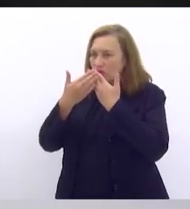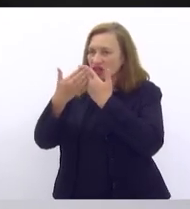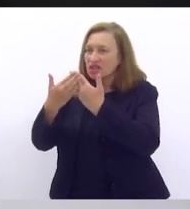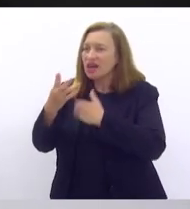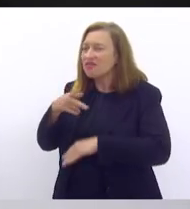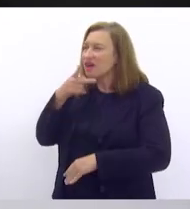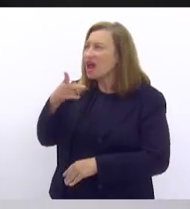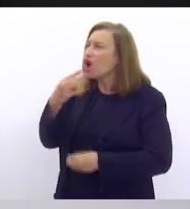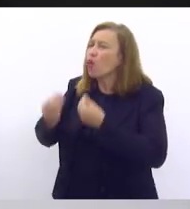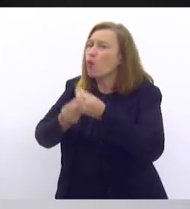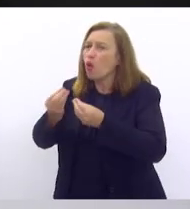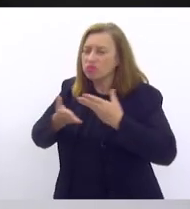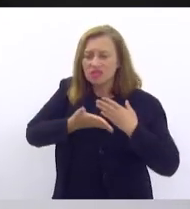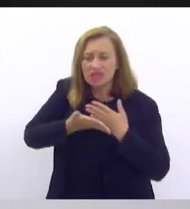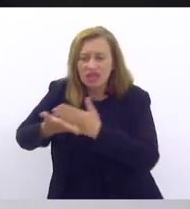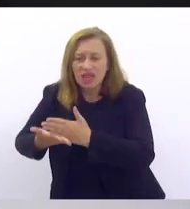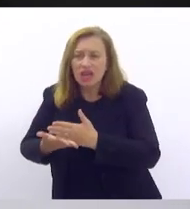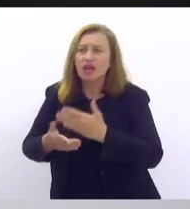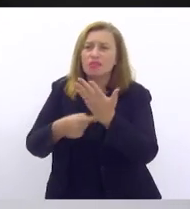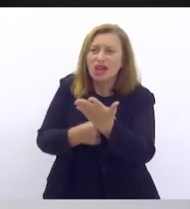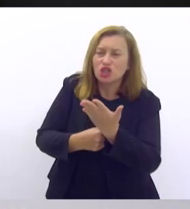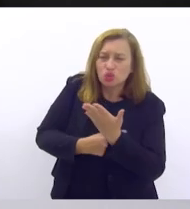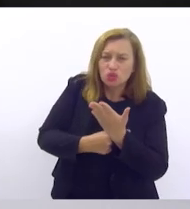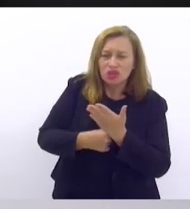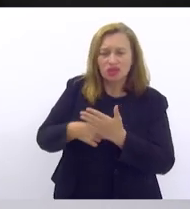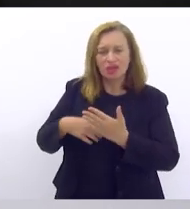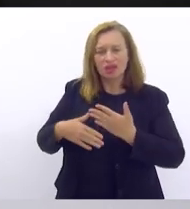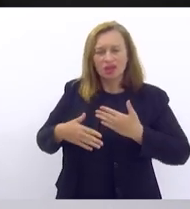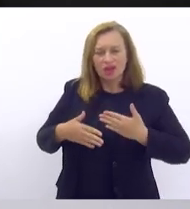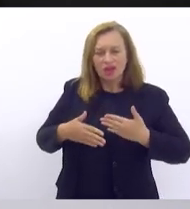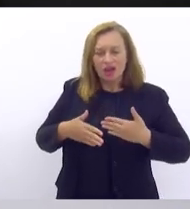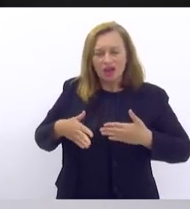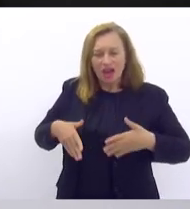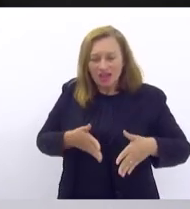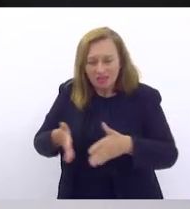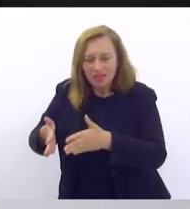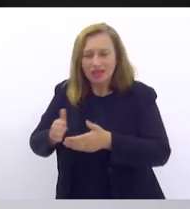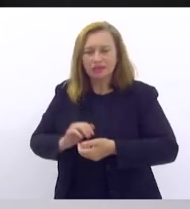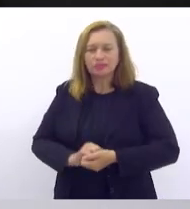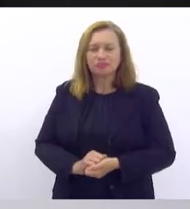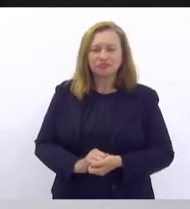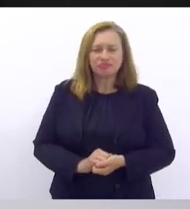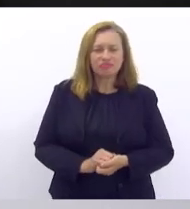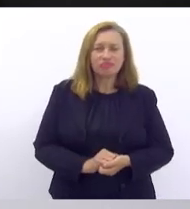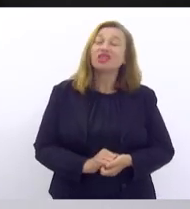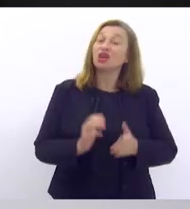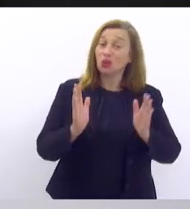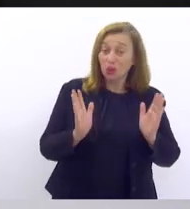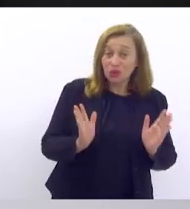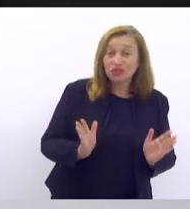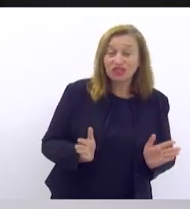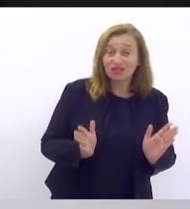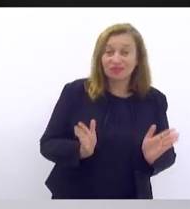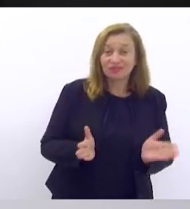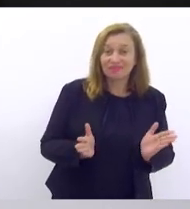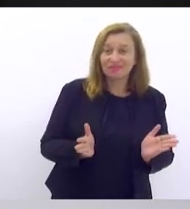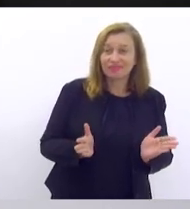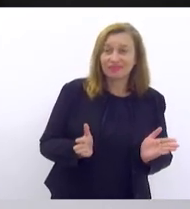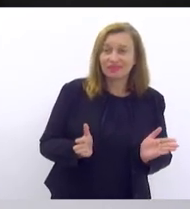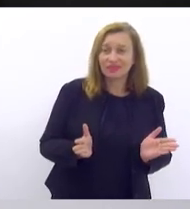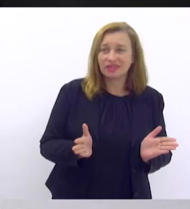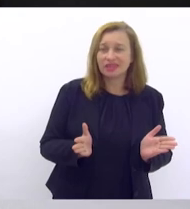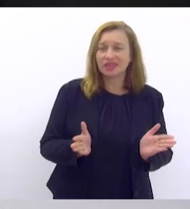seguir? Me ajude a caminhar. E assim hoje,